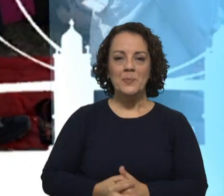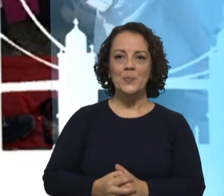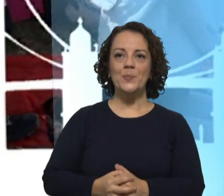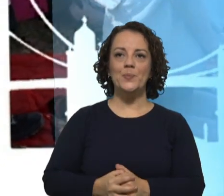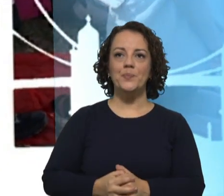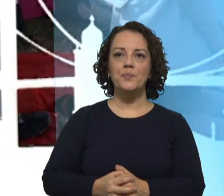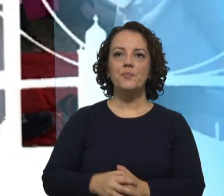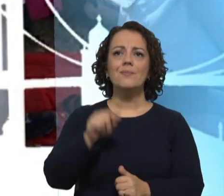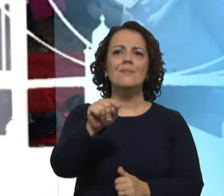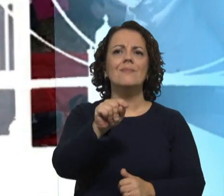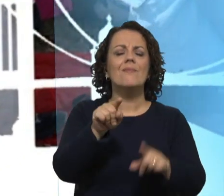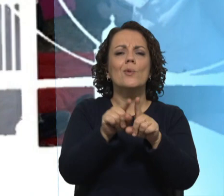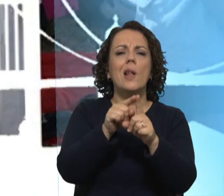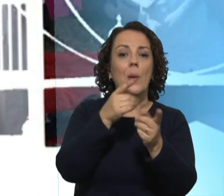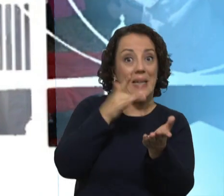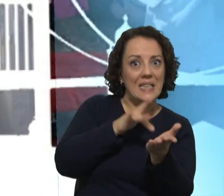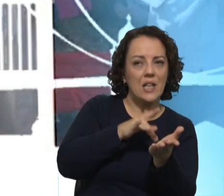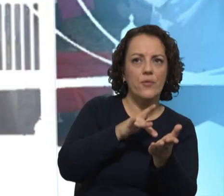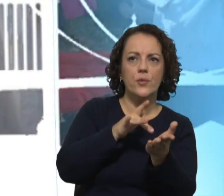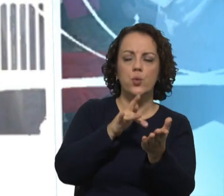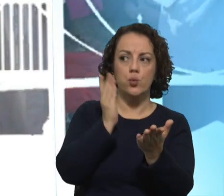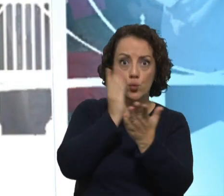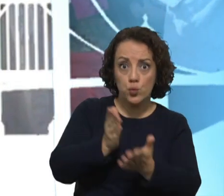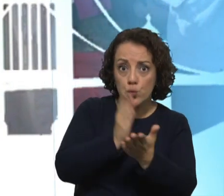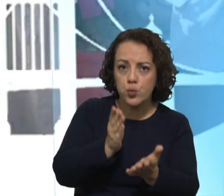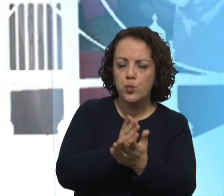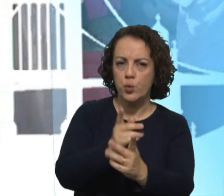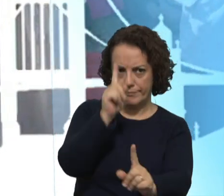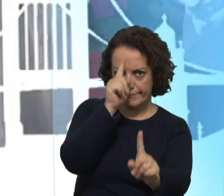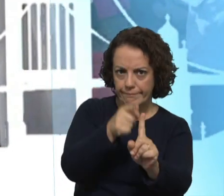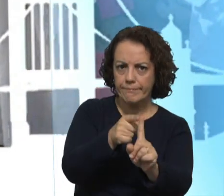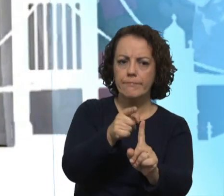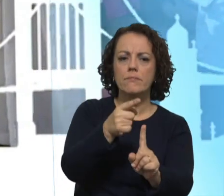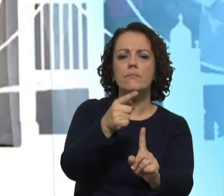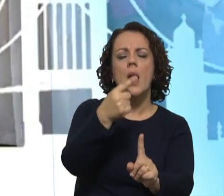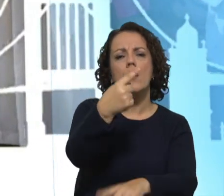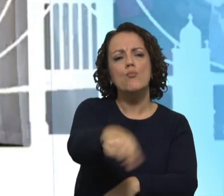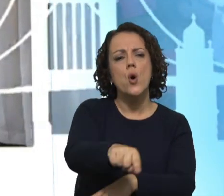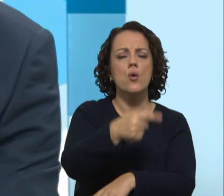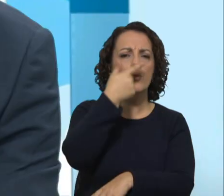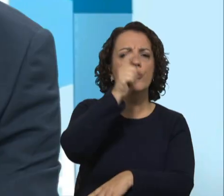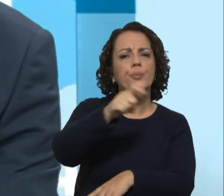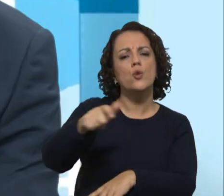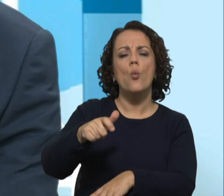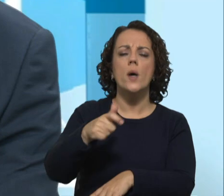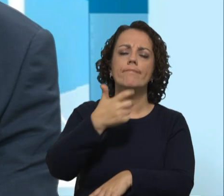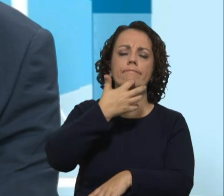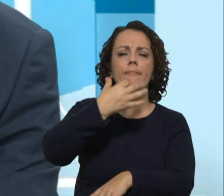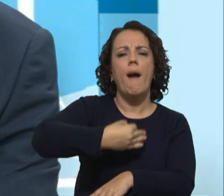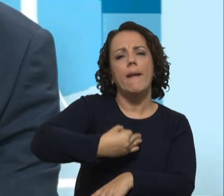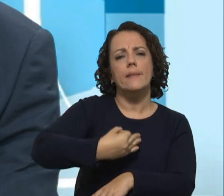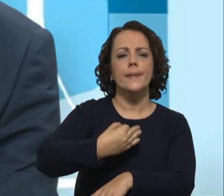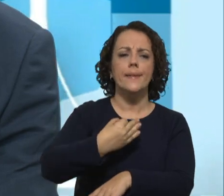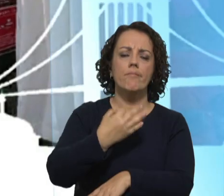Não é um livro e não é um estudo, ao fim e ao cabo, que se dirige apenas aos crentes, aos que fazem esta experiência de vida